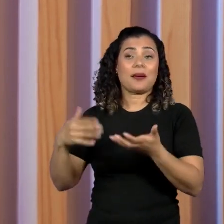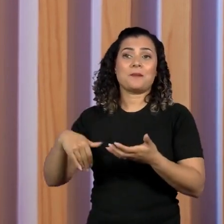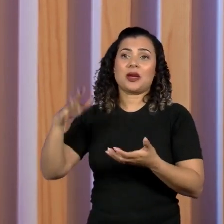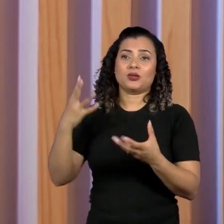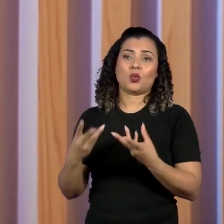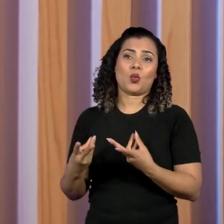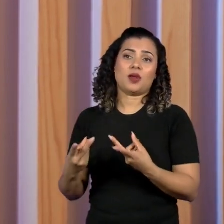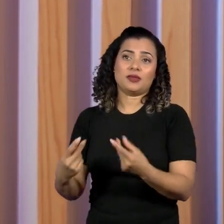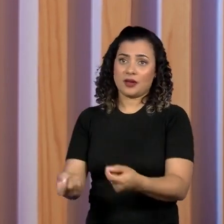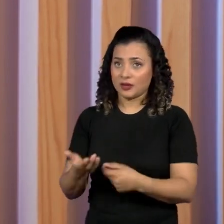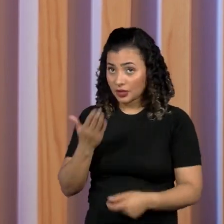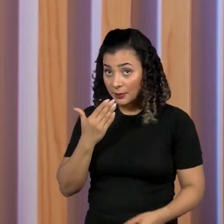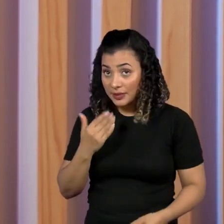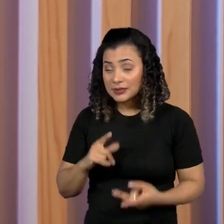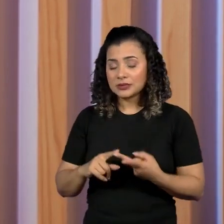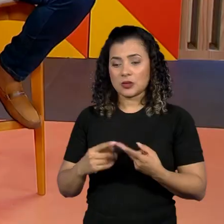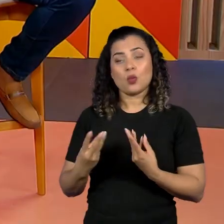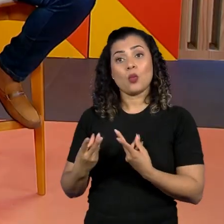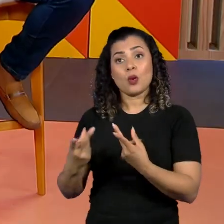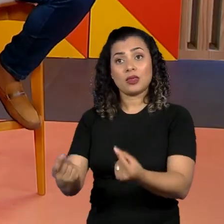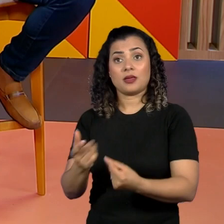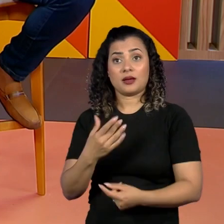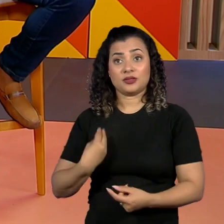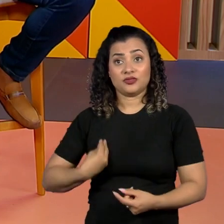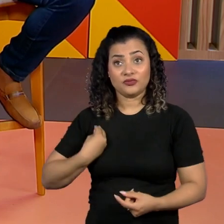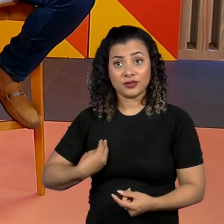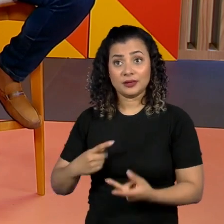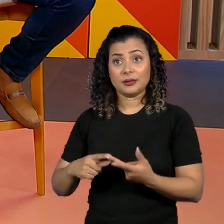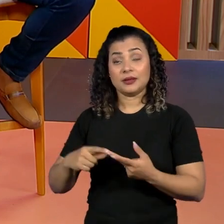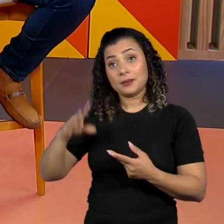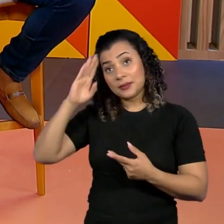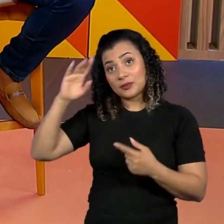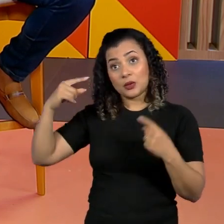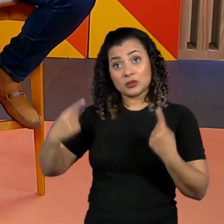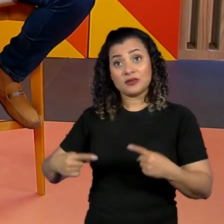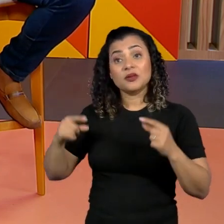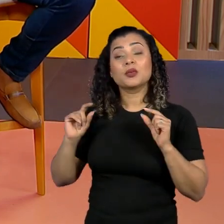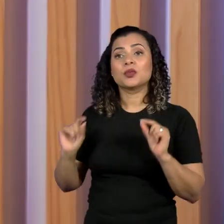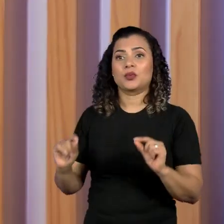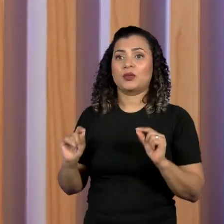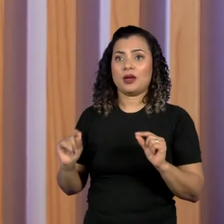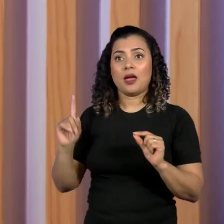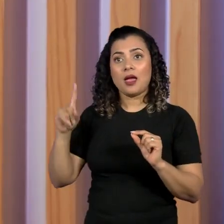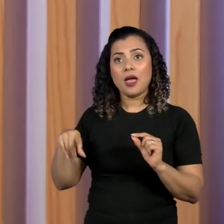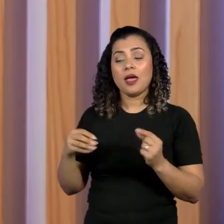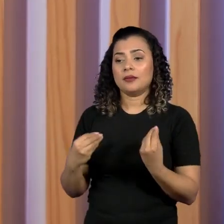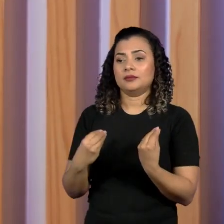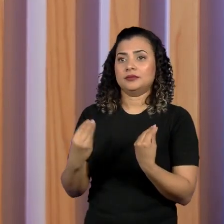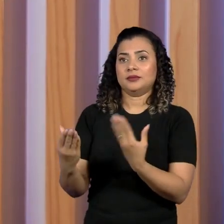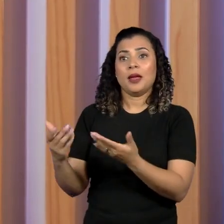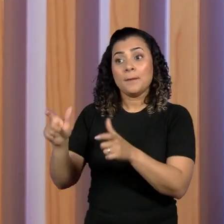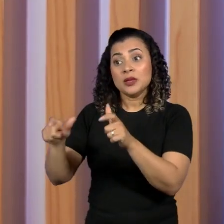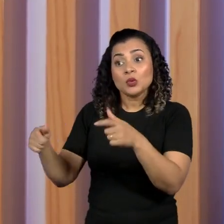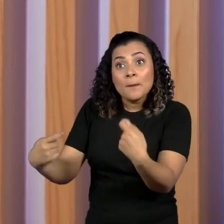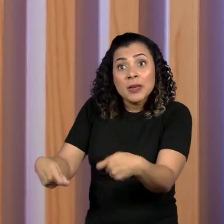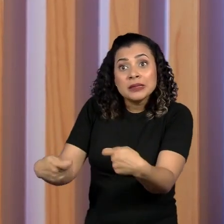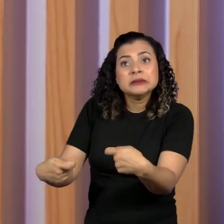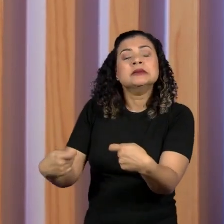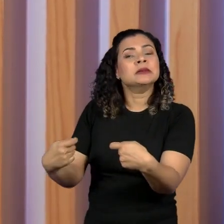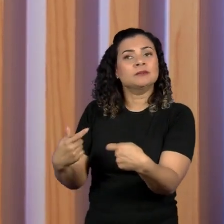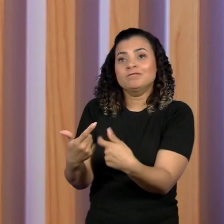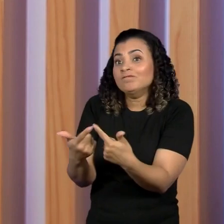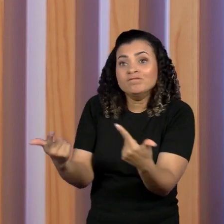de alimentação, qualidade de vida. Então, acho que o desafio aí é produzir, atender as pessoas que necessitam mais, né? E não